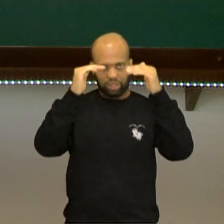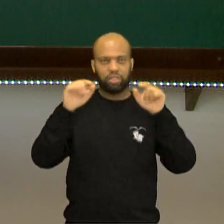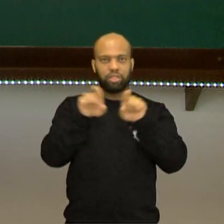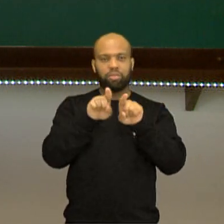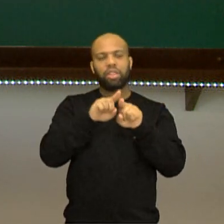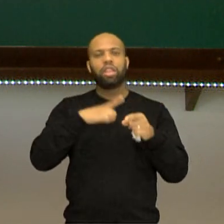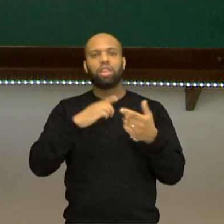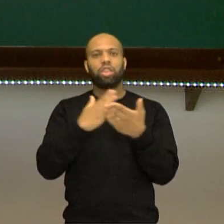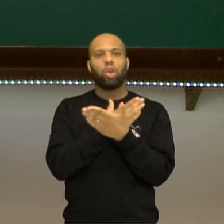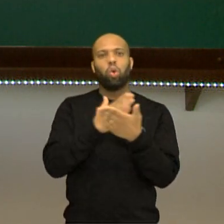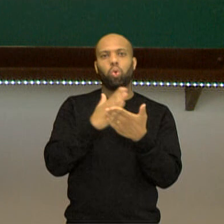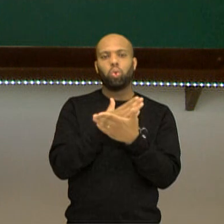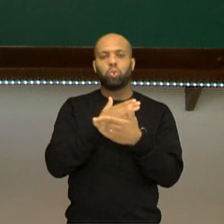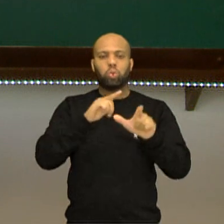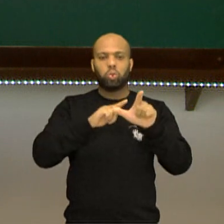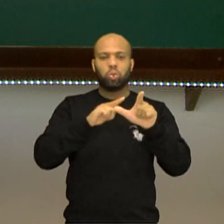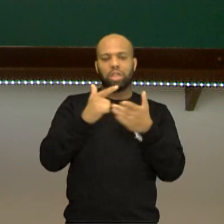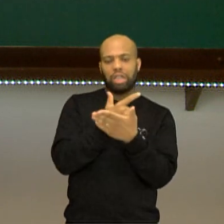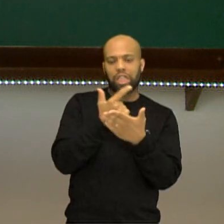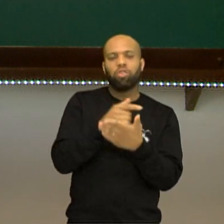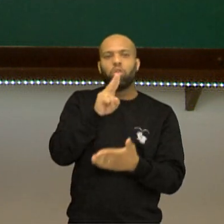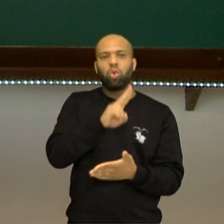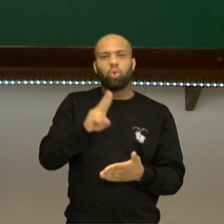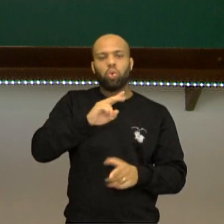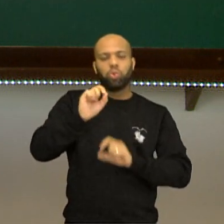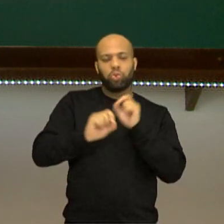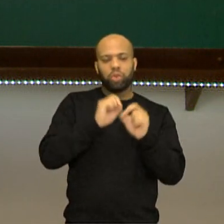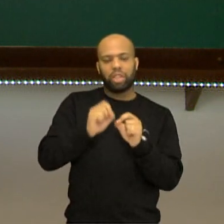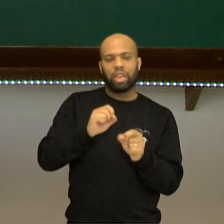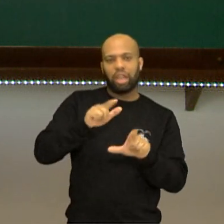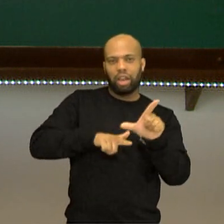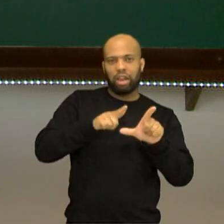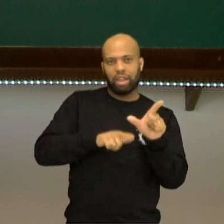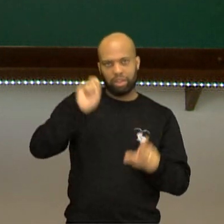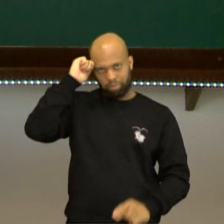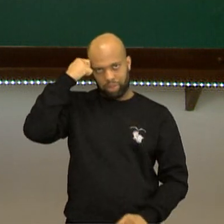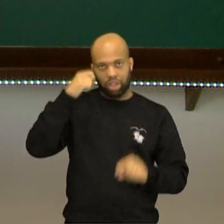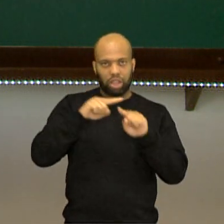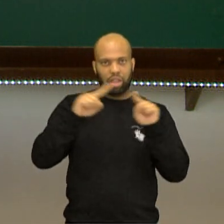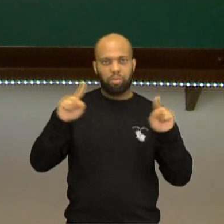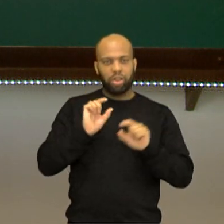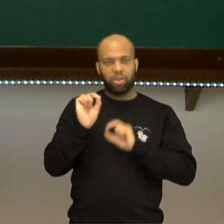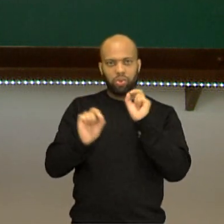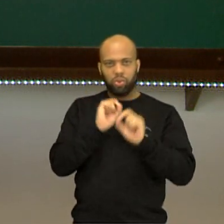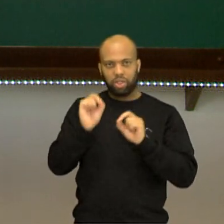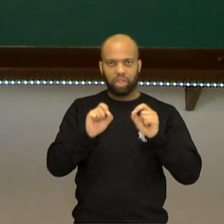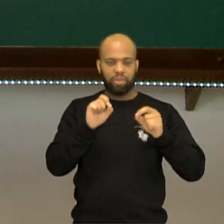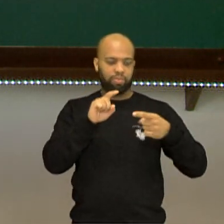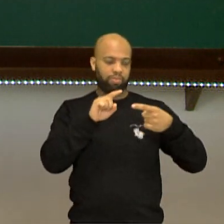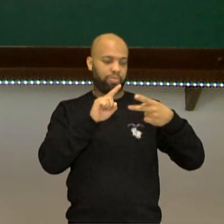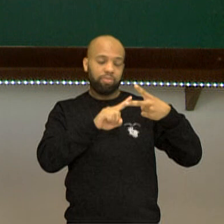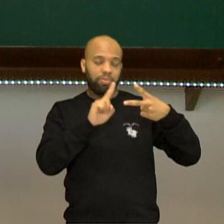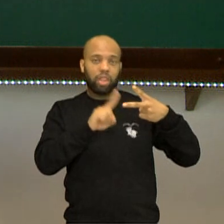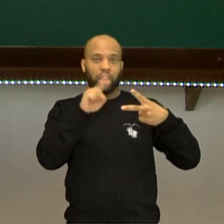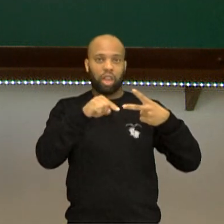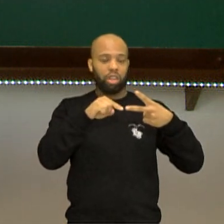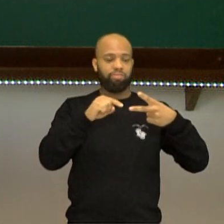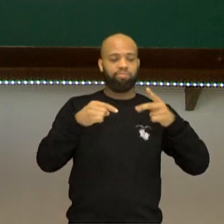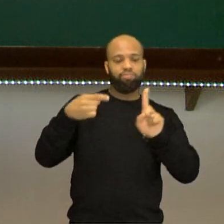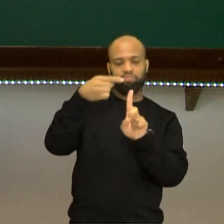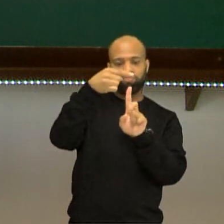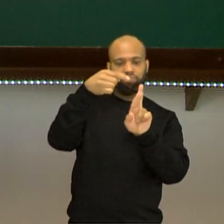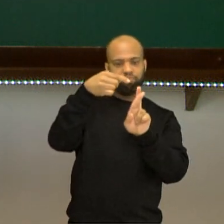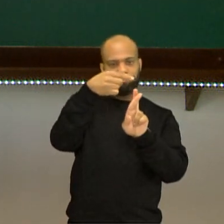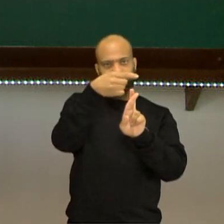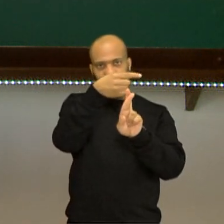com negrito, certo? Mas não é muito o caso do Brasil aqui. Então, grandezas vetoriais trabalham lá com a setinha em cima, grandezas escalares não